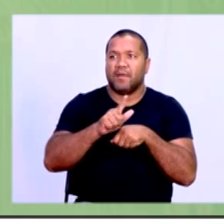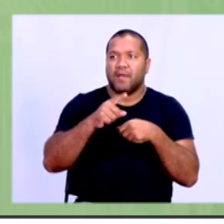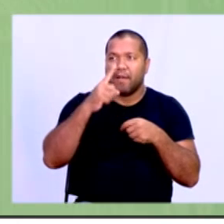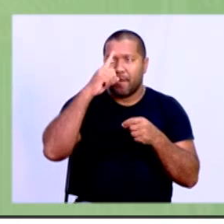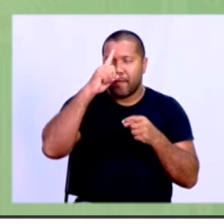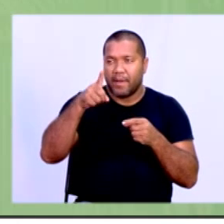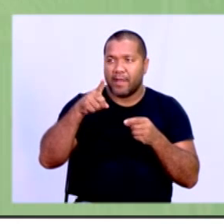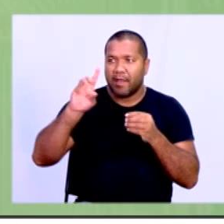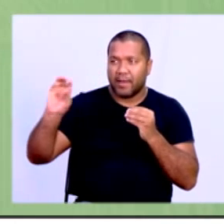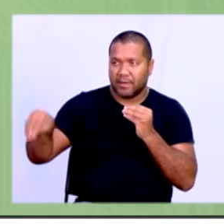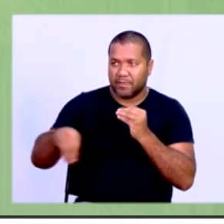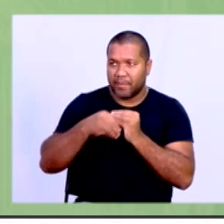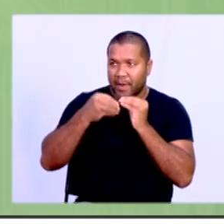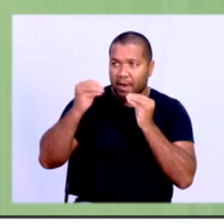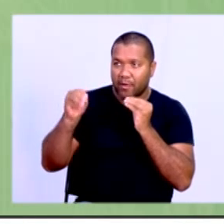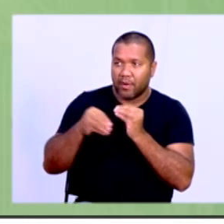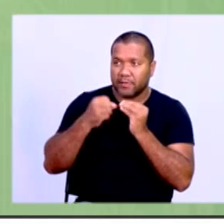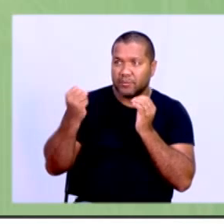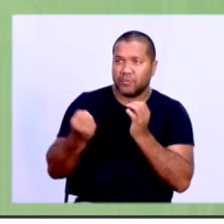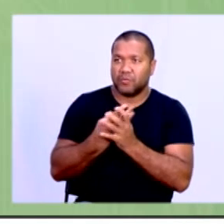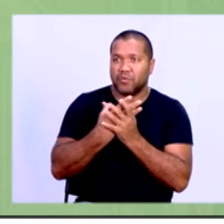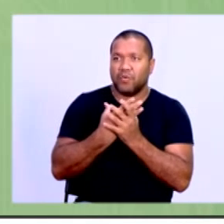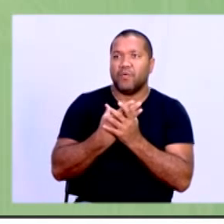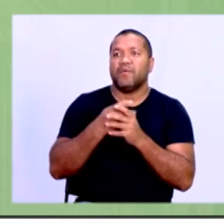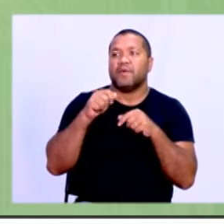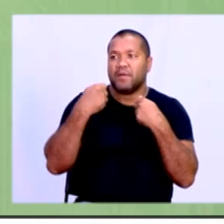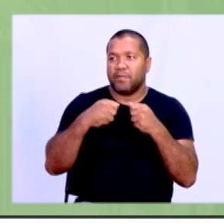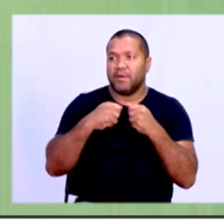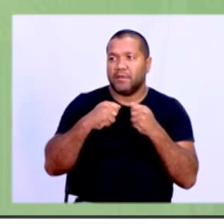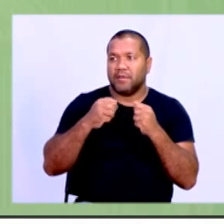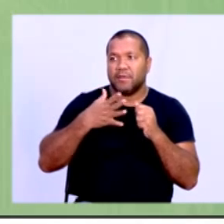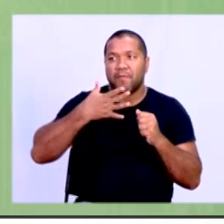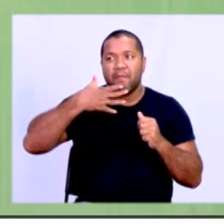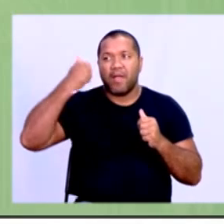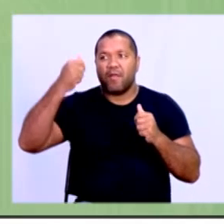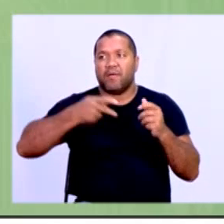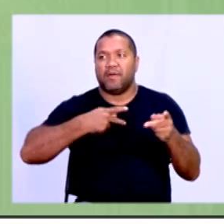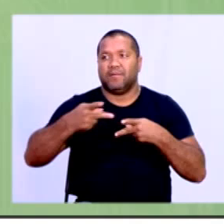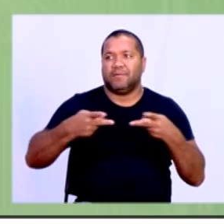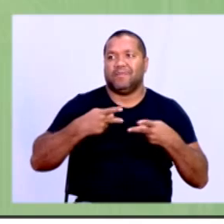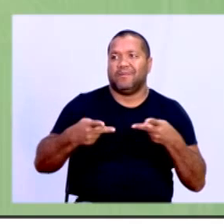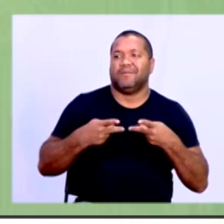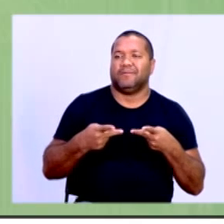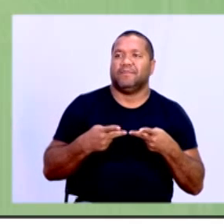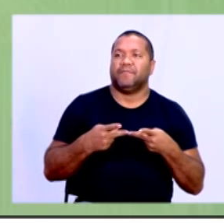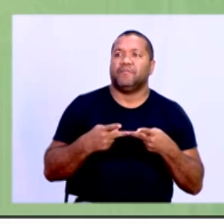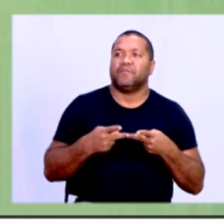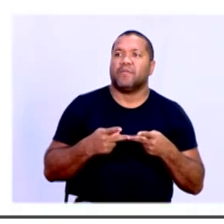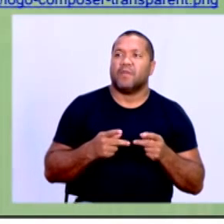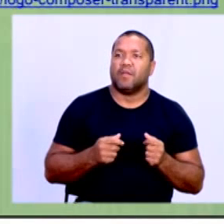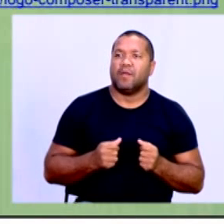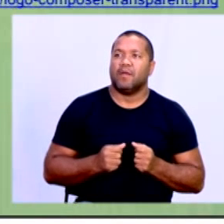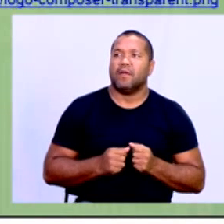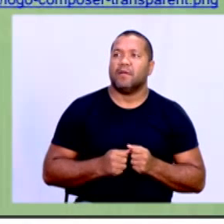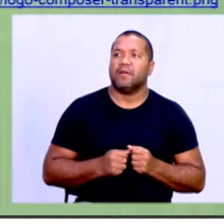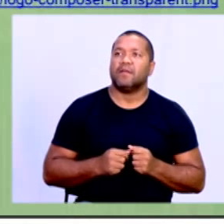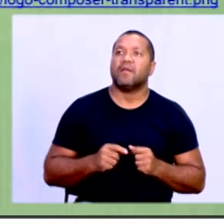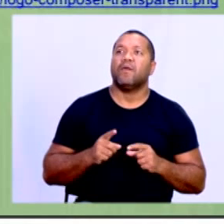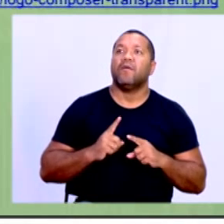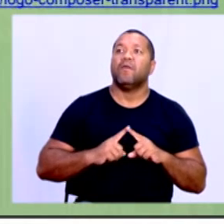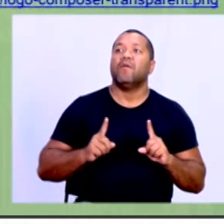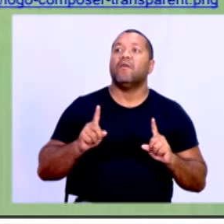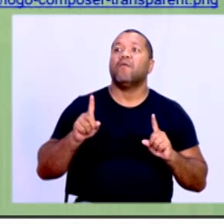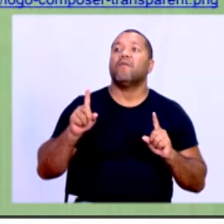automaticamente dependências requeridas para instalar um componente do seu projeto. Então, o camarada que a gente vai utilizar é